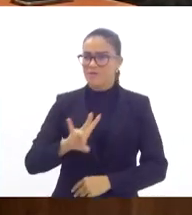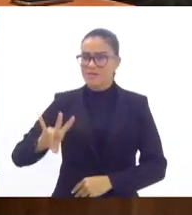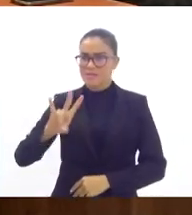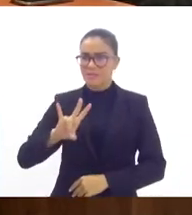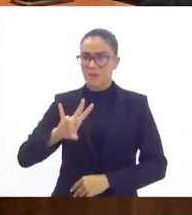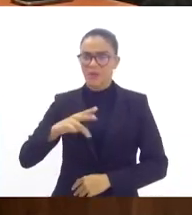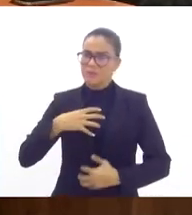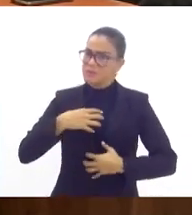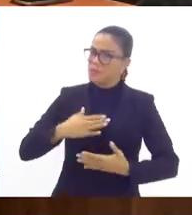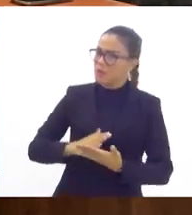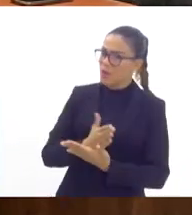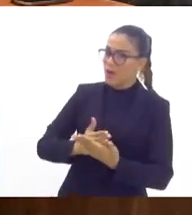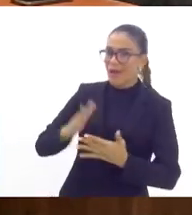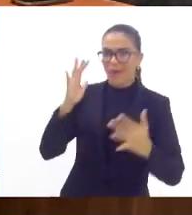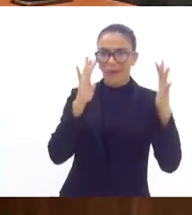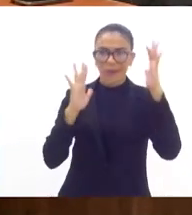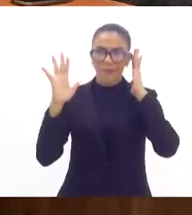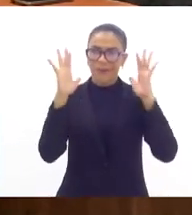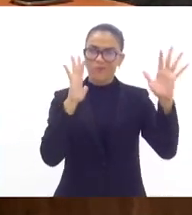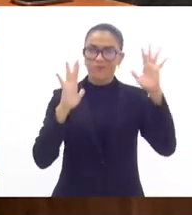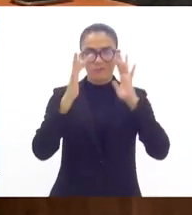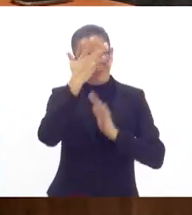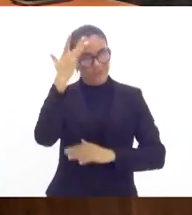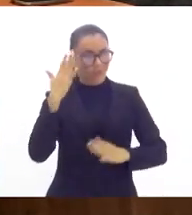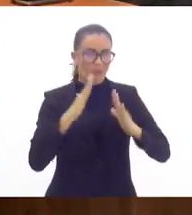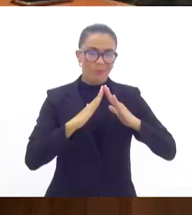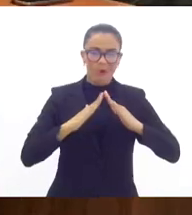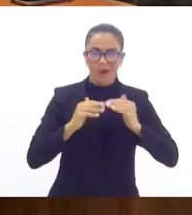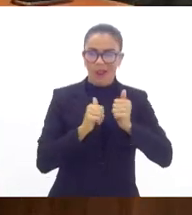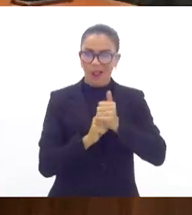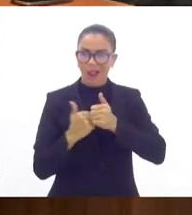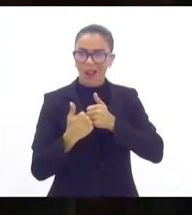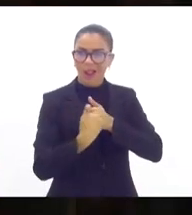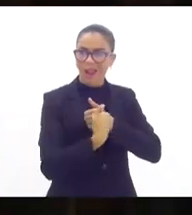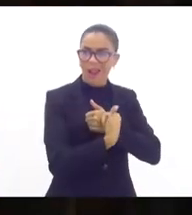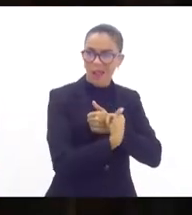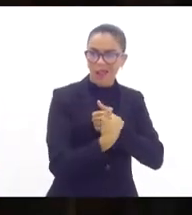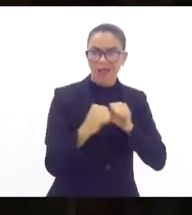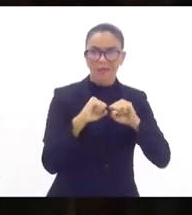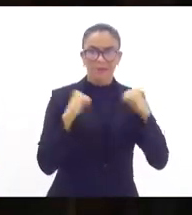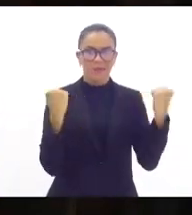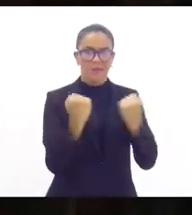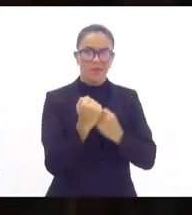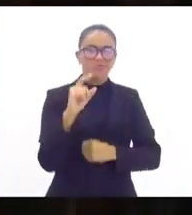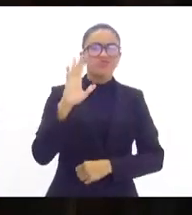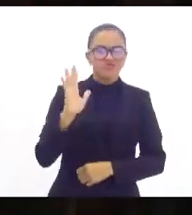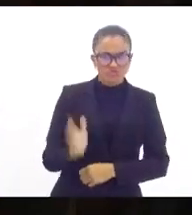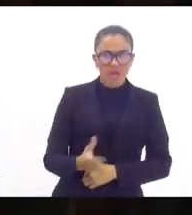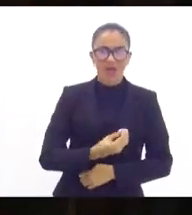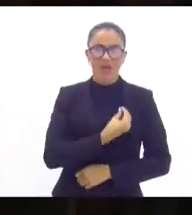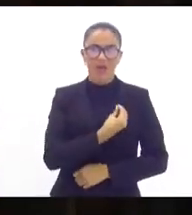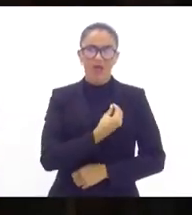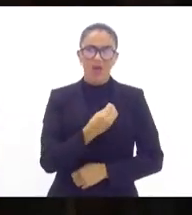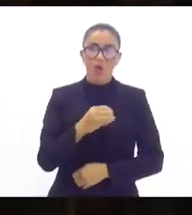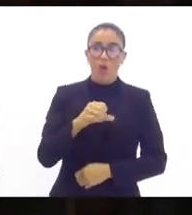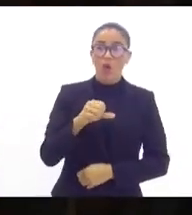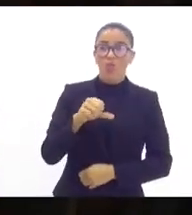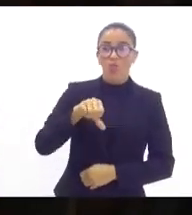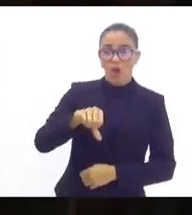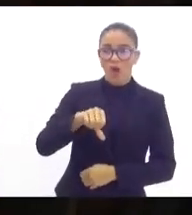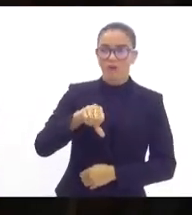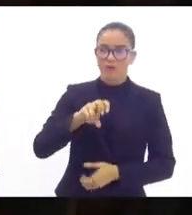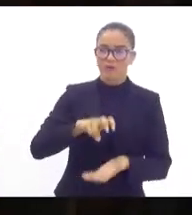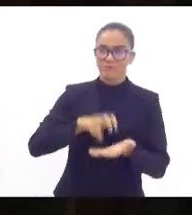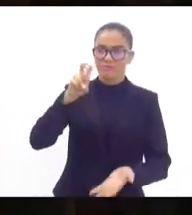incomodada imagino quem mora lá porque eu já estive lá Eu já estive lá às 9 horas da manhã quando teve um jogo às 11:00